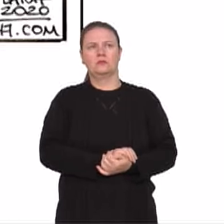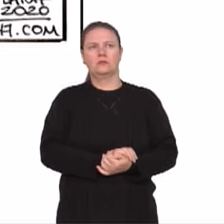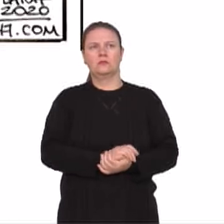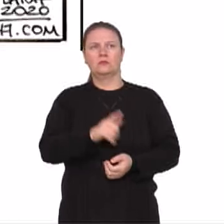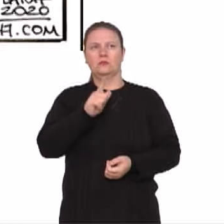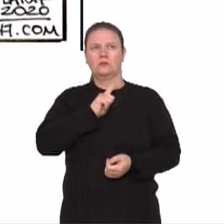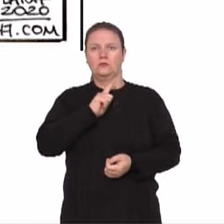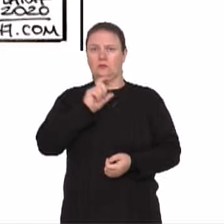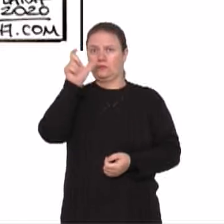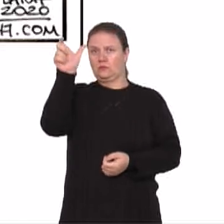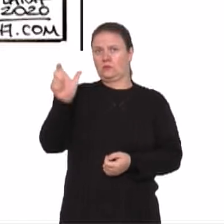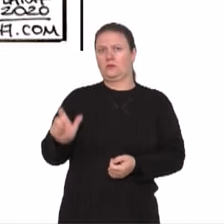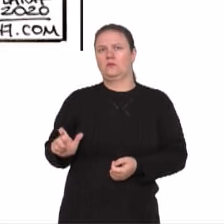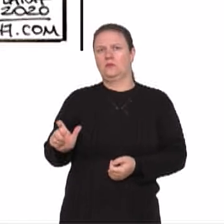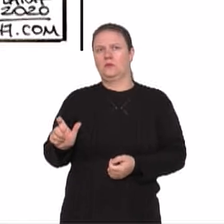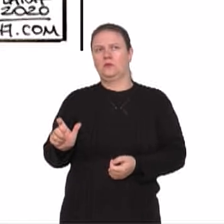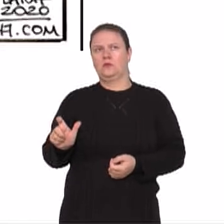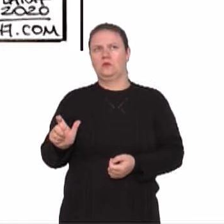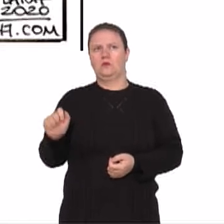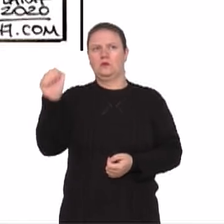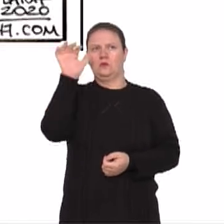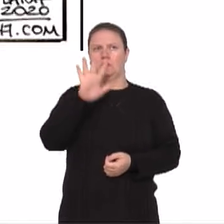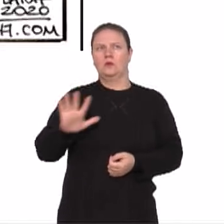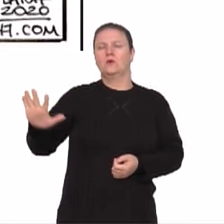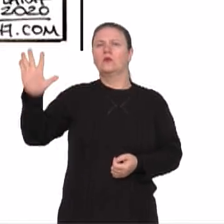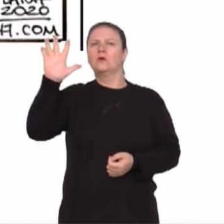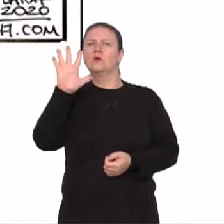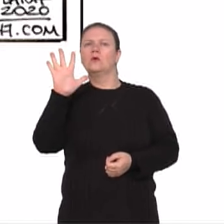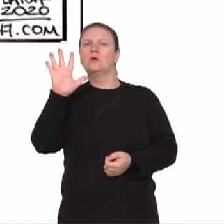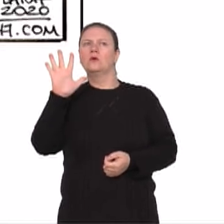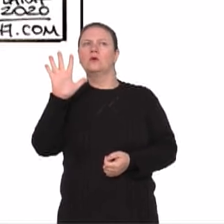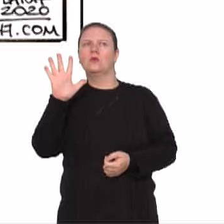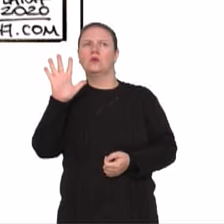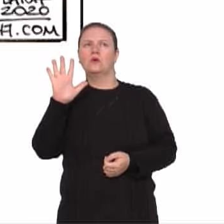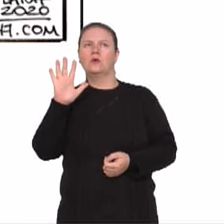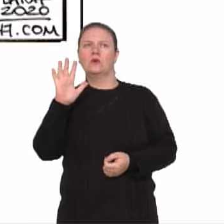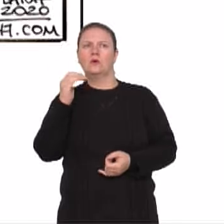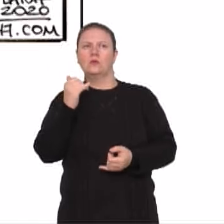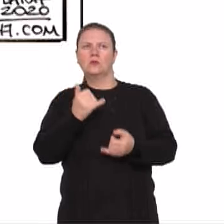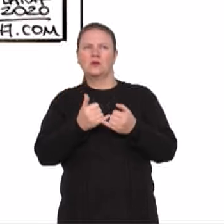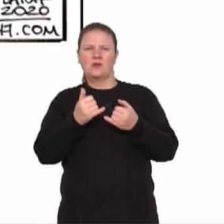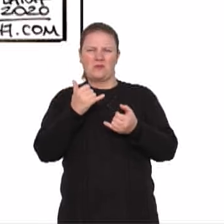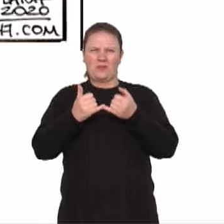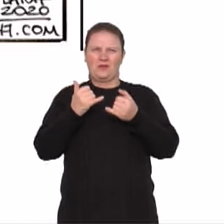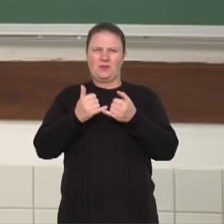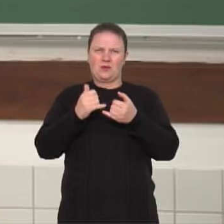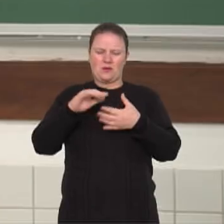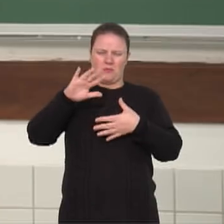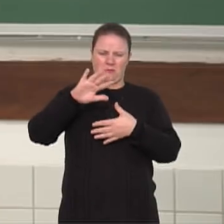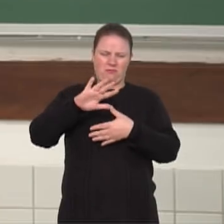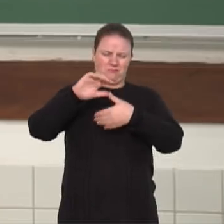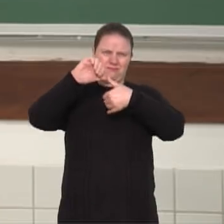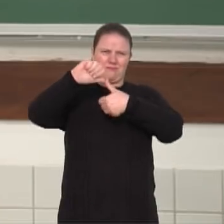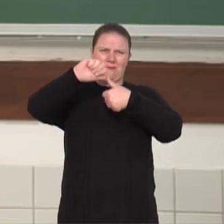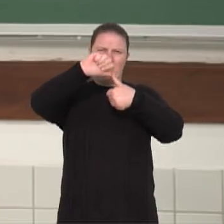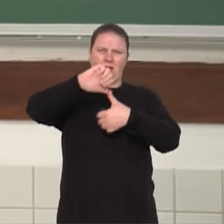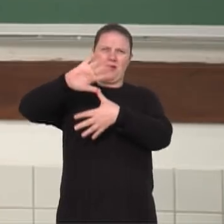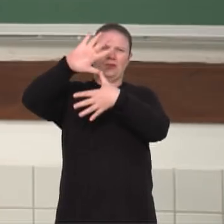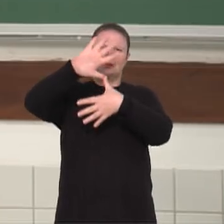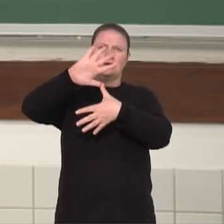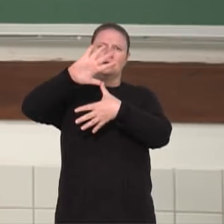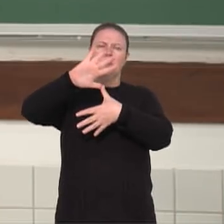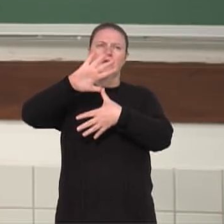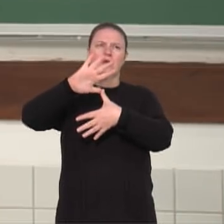uma pessoa, digamos assim, né? Uma imagem, uma ilustração de um pedaço, na verdade, de um mapa, ilustrando o que poderia ser uma